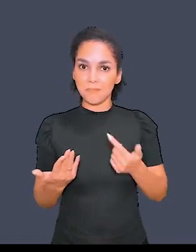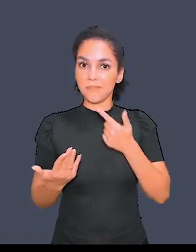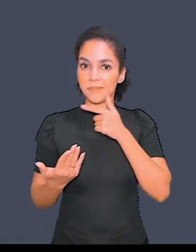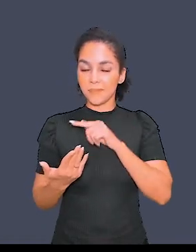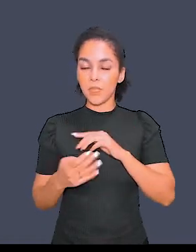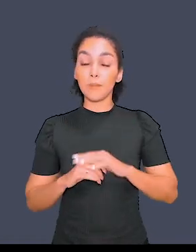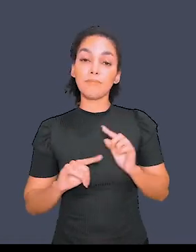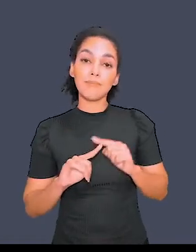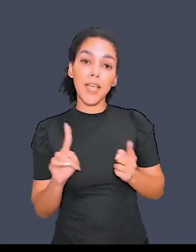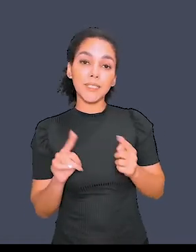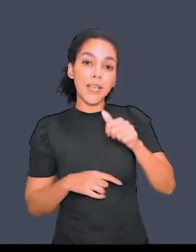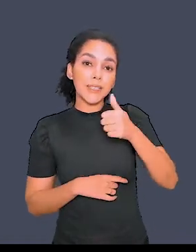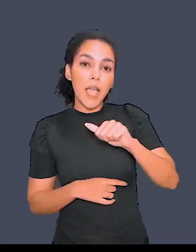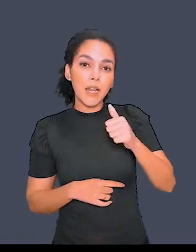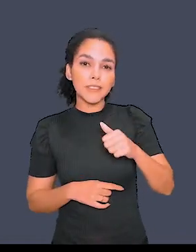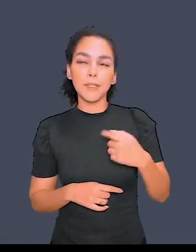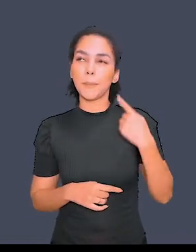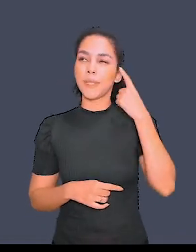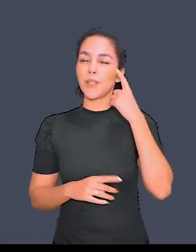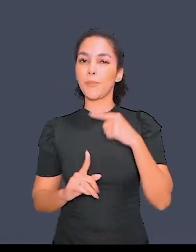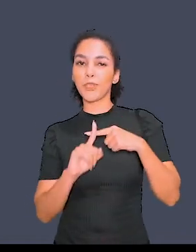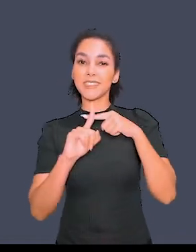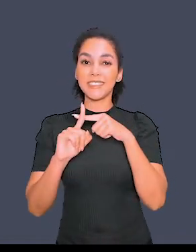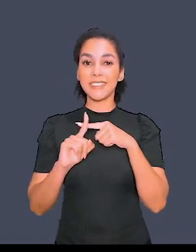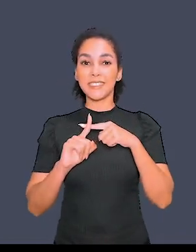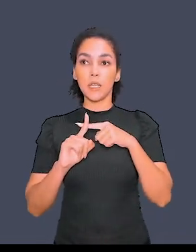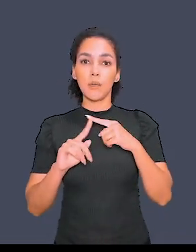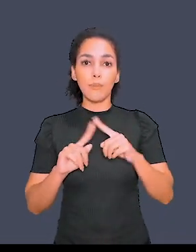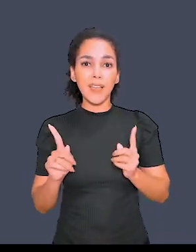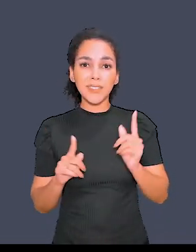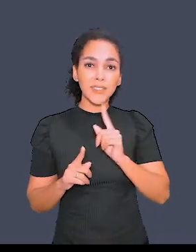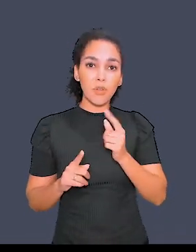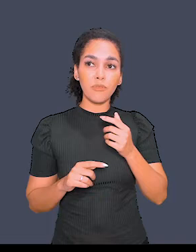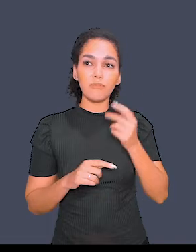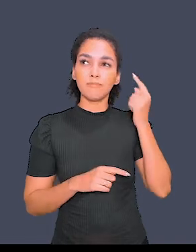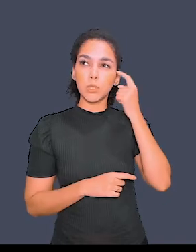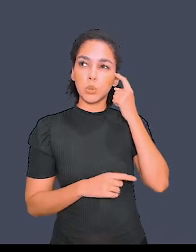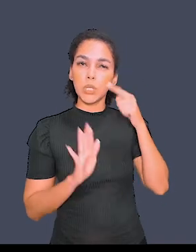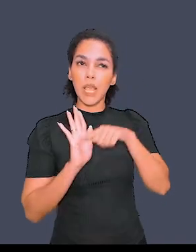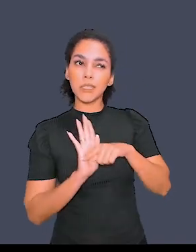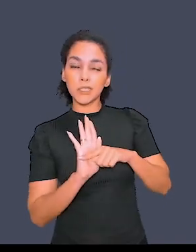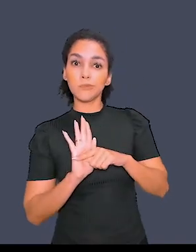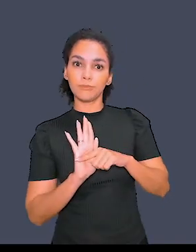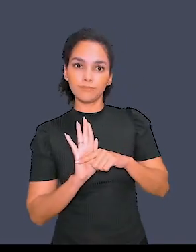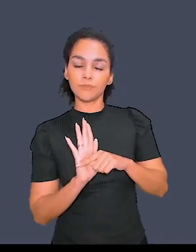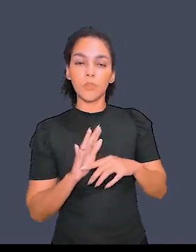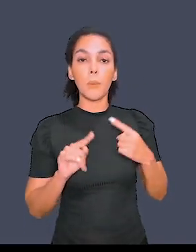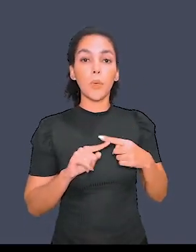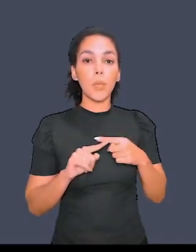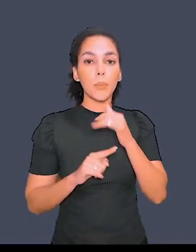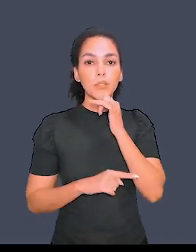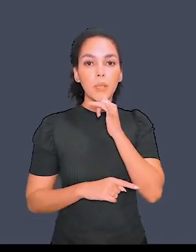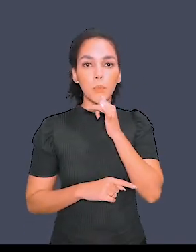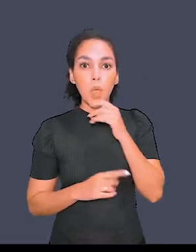Só que você fez uma análise otimista somente dessa promoção, mas você não fez uma análise pessimista também. Porque, por exemplo, se começar a surgir um